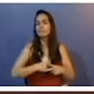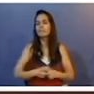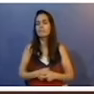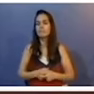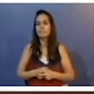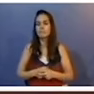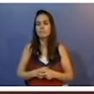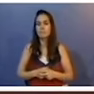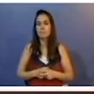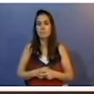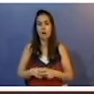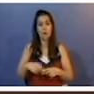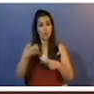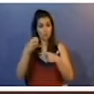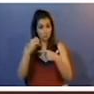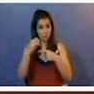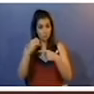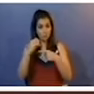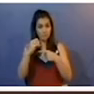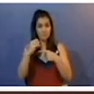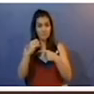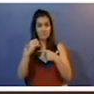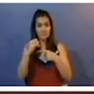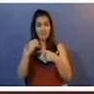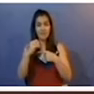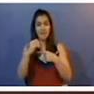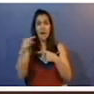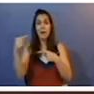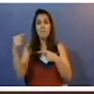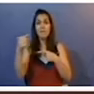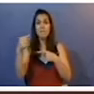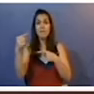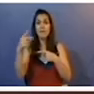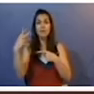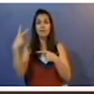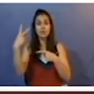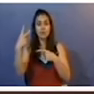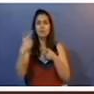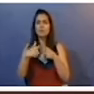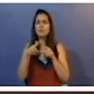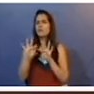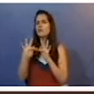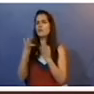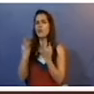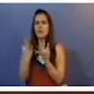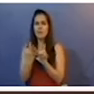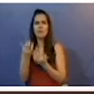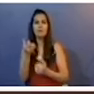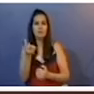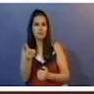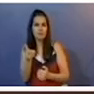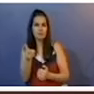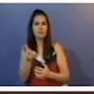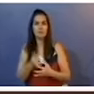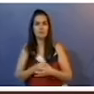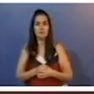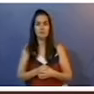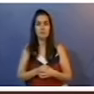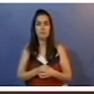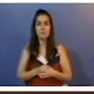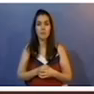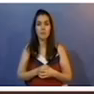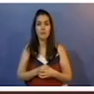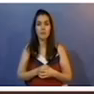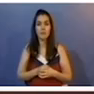1. Já o oxigênio, ele é um átomo que está na família 6A e ele tem carga menos 2. Então, através